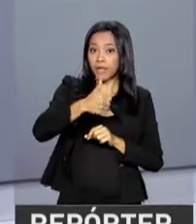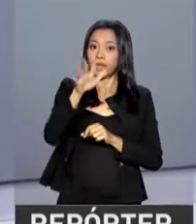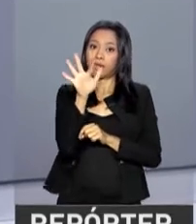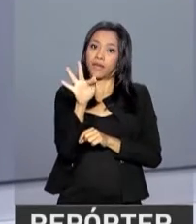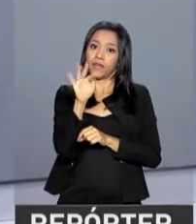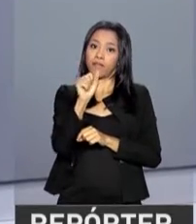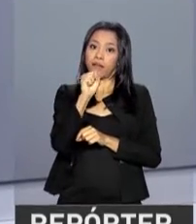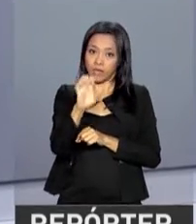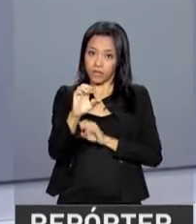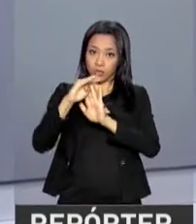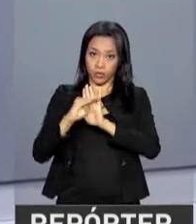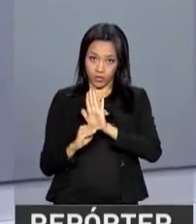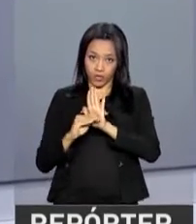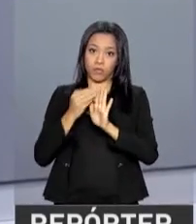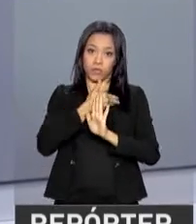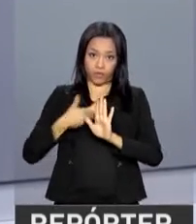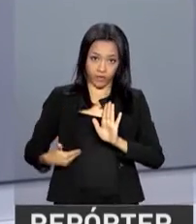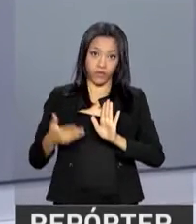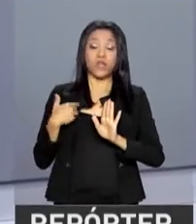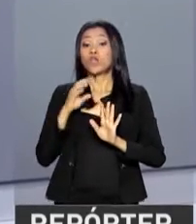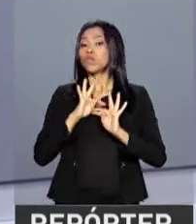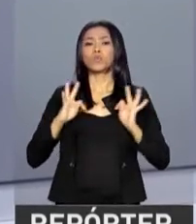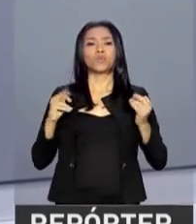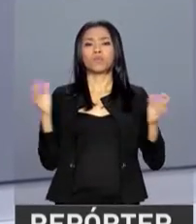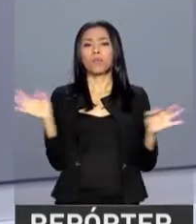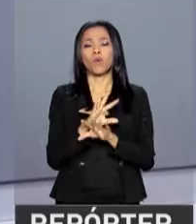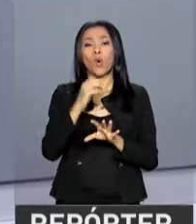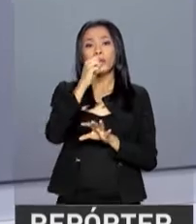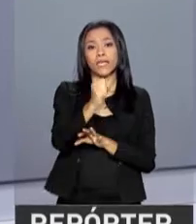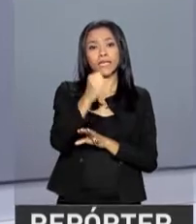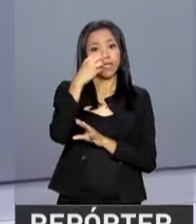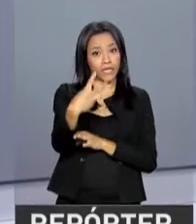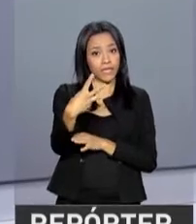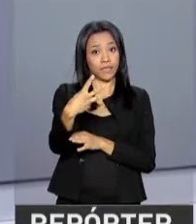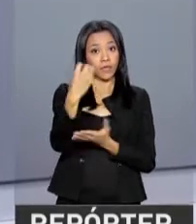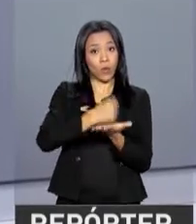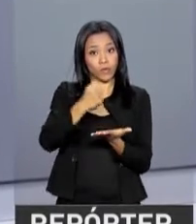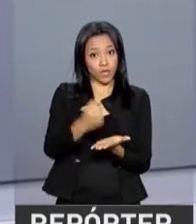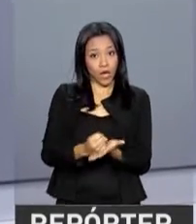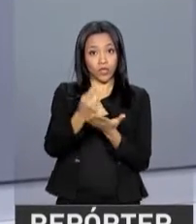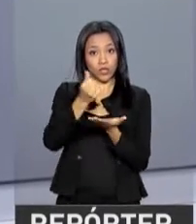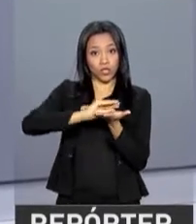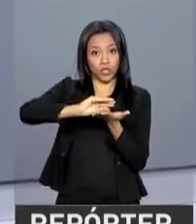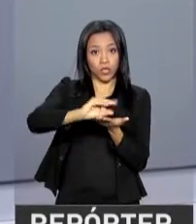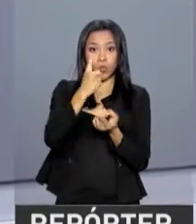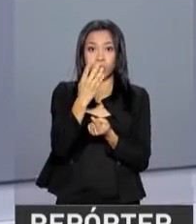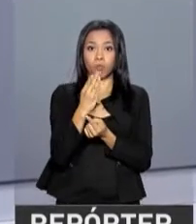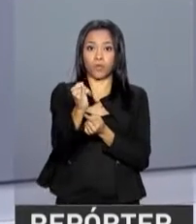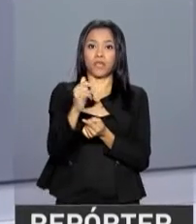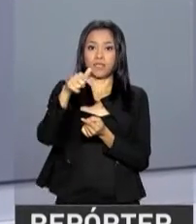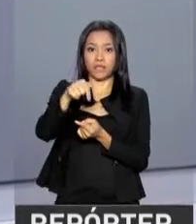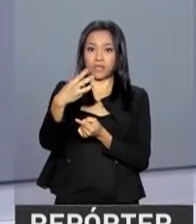cidade saneamento no total serão fechados 83 contratos com investimento de um bilhão setecentos e trinta